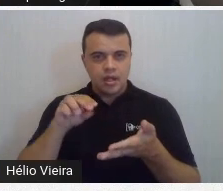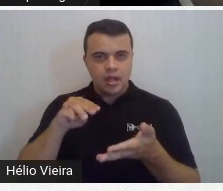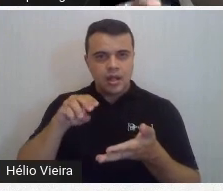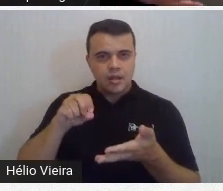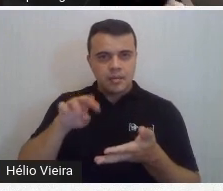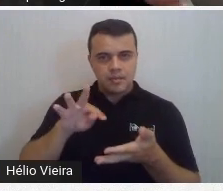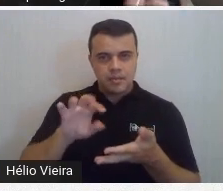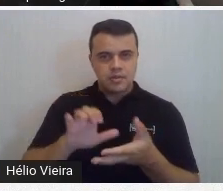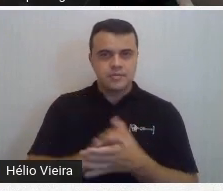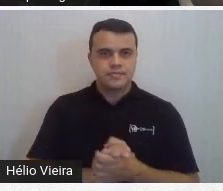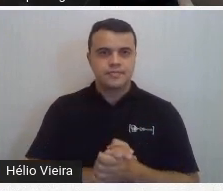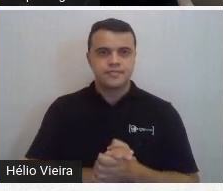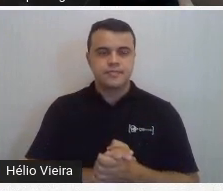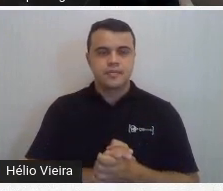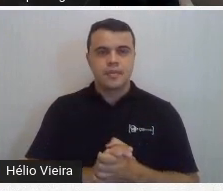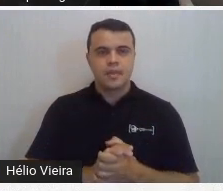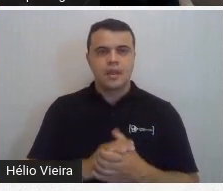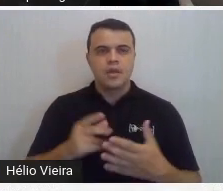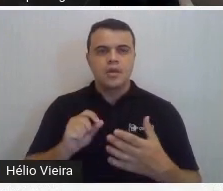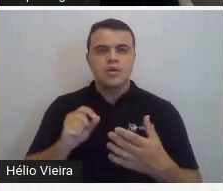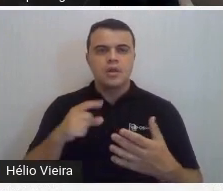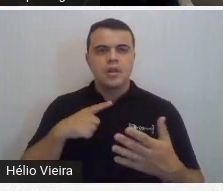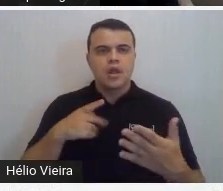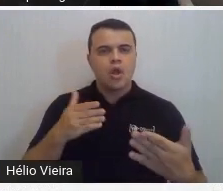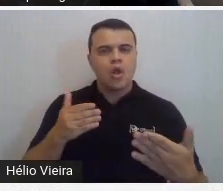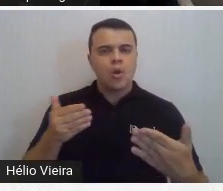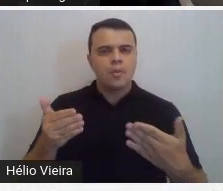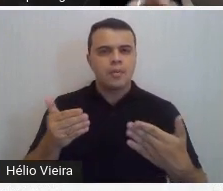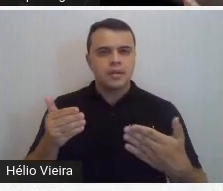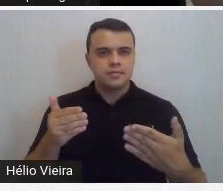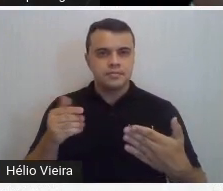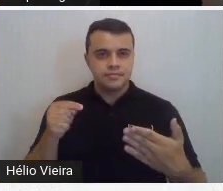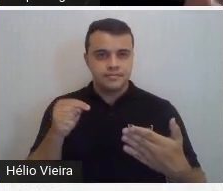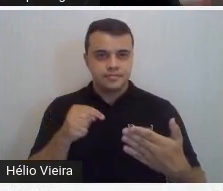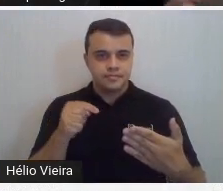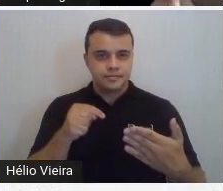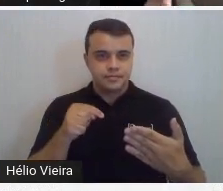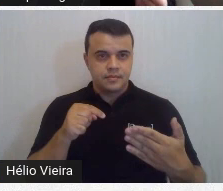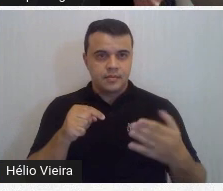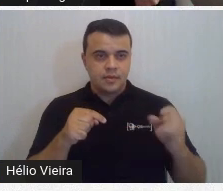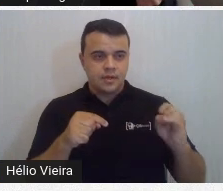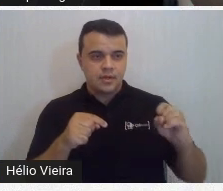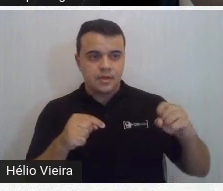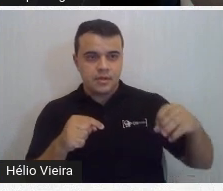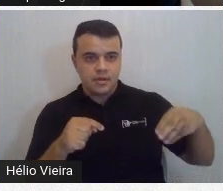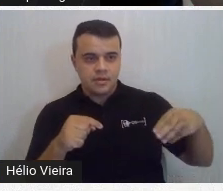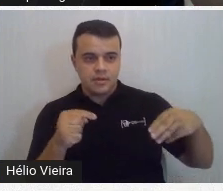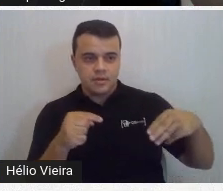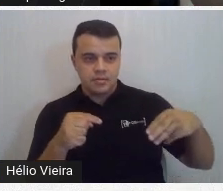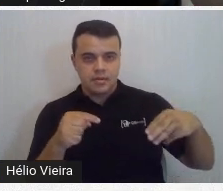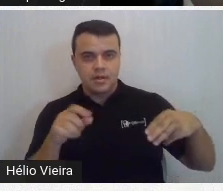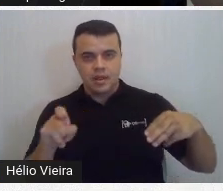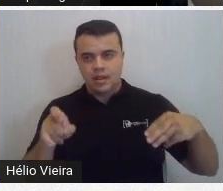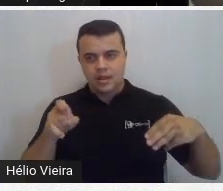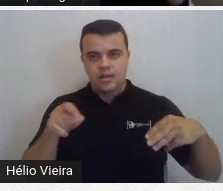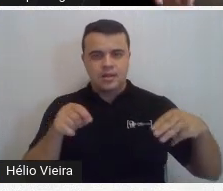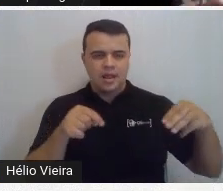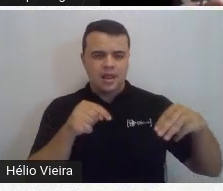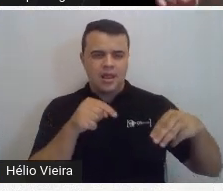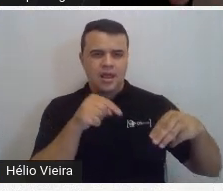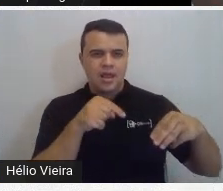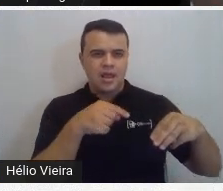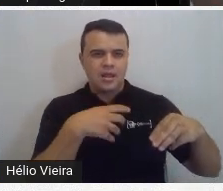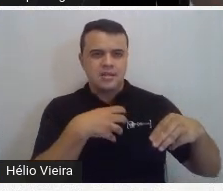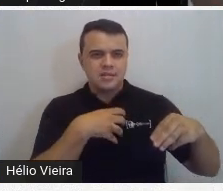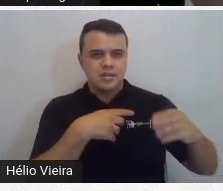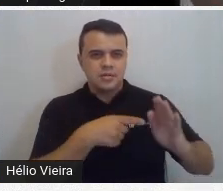ver. Só para a gente ter uma comparação, enquanto o impressionismo buscava interiorizar o exterior, ou